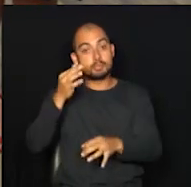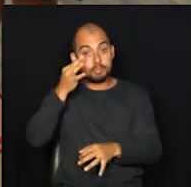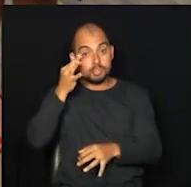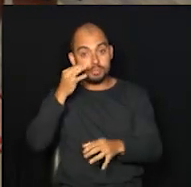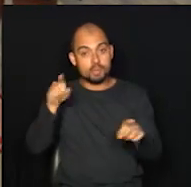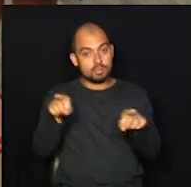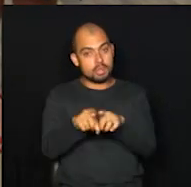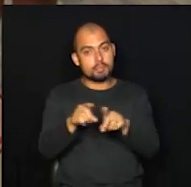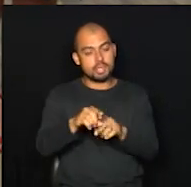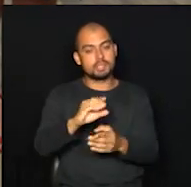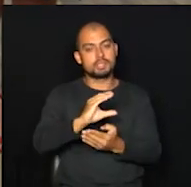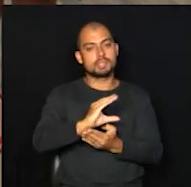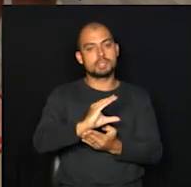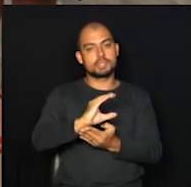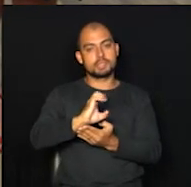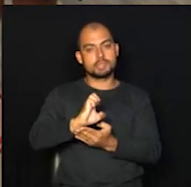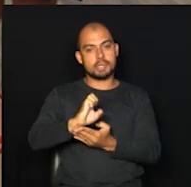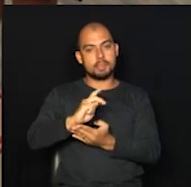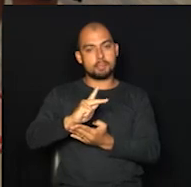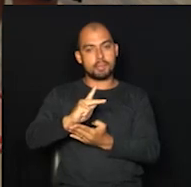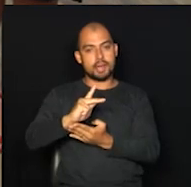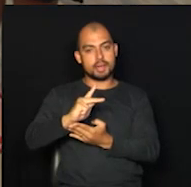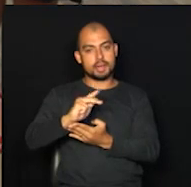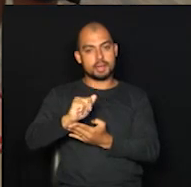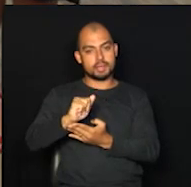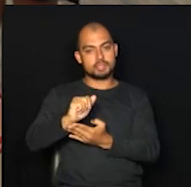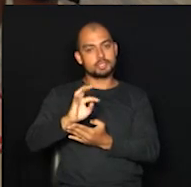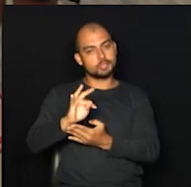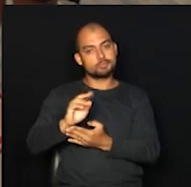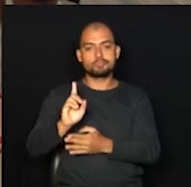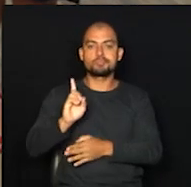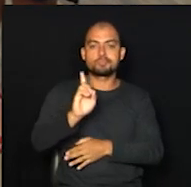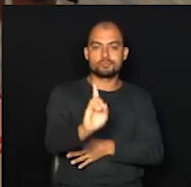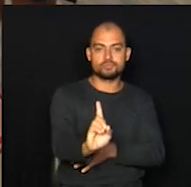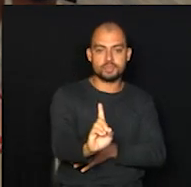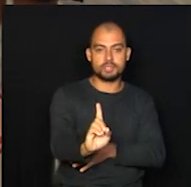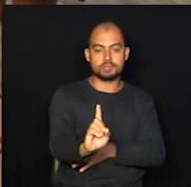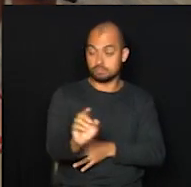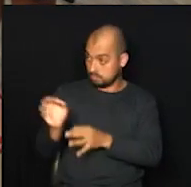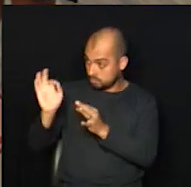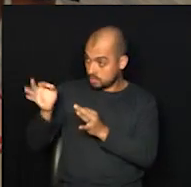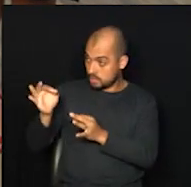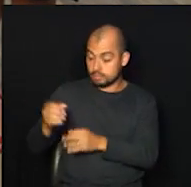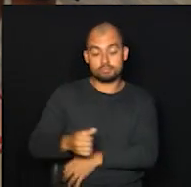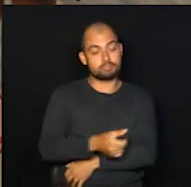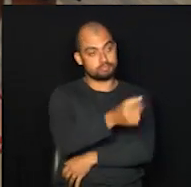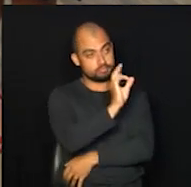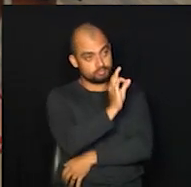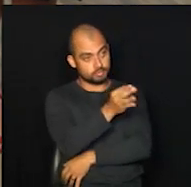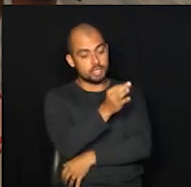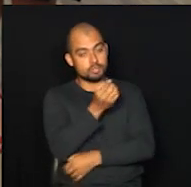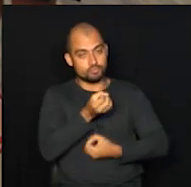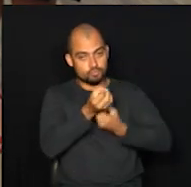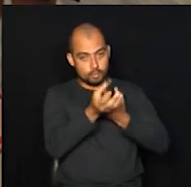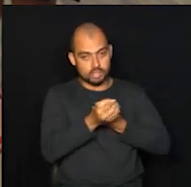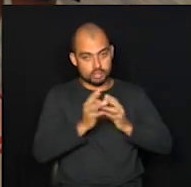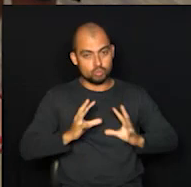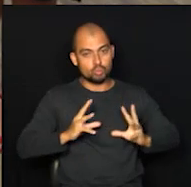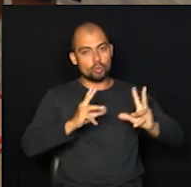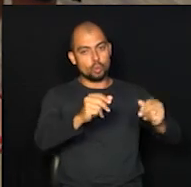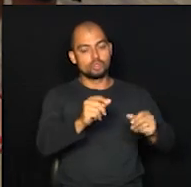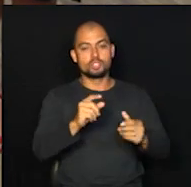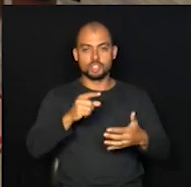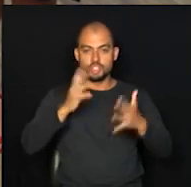Centro Público de Apoio ao Trabalhador de Campinas. Certo, Mina Abreu? Certinho, Gabriel. Dei todas as notícias. Exatamente. Falamos de